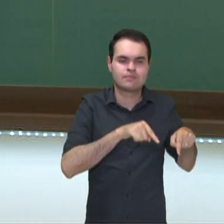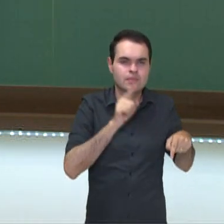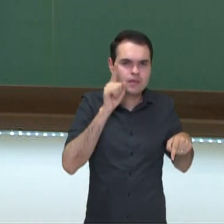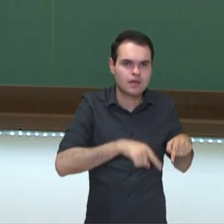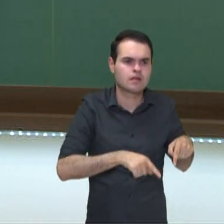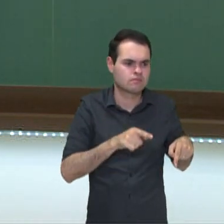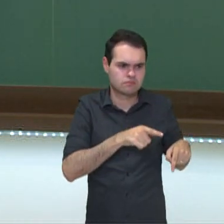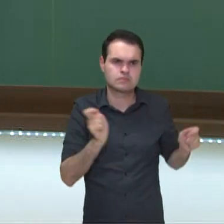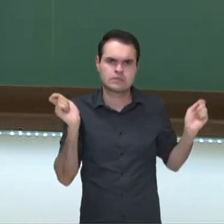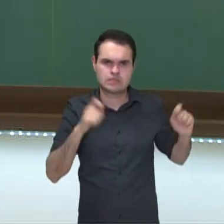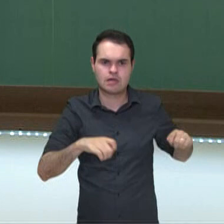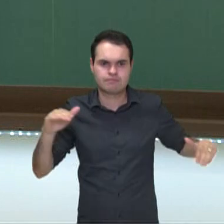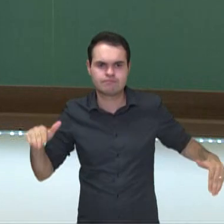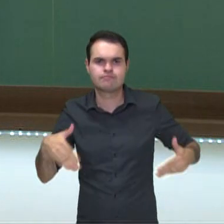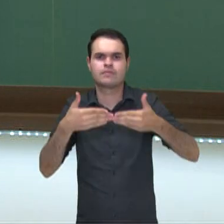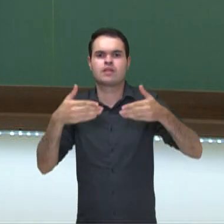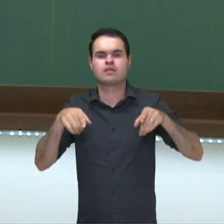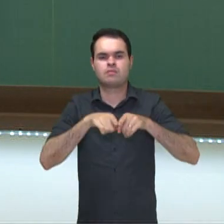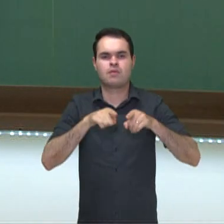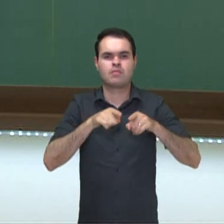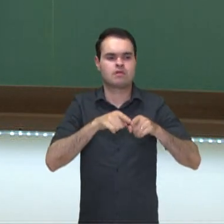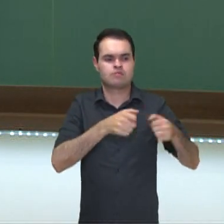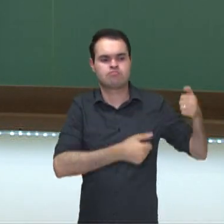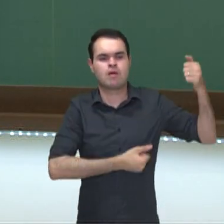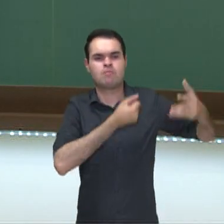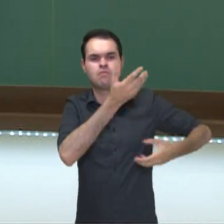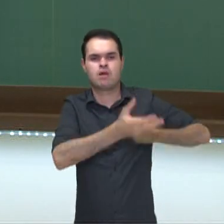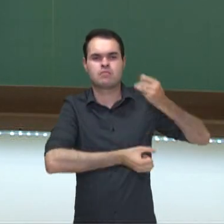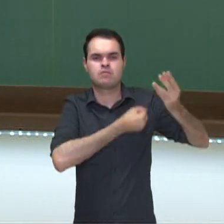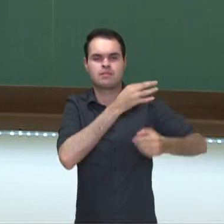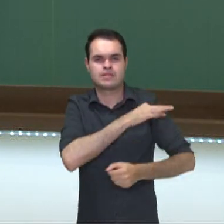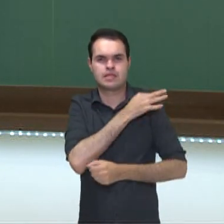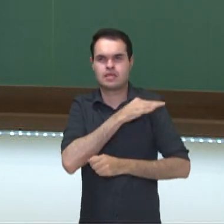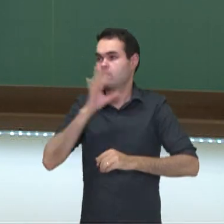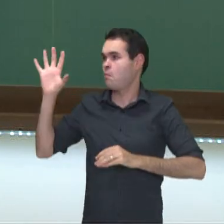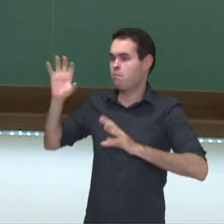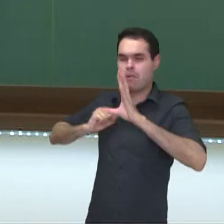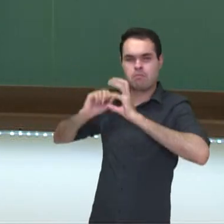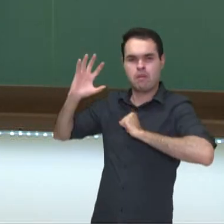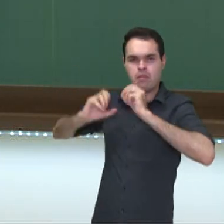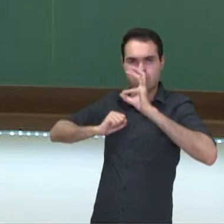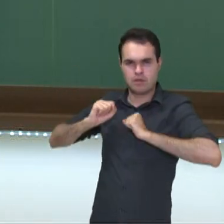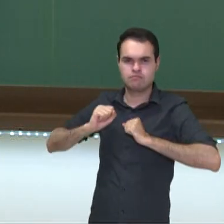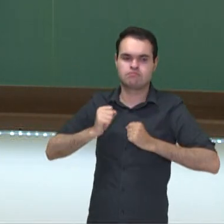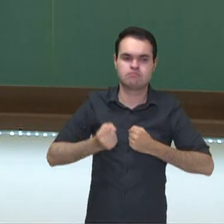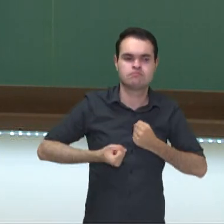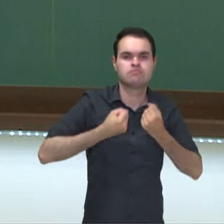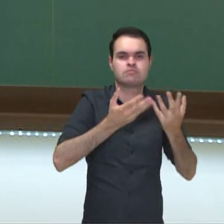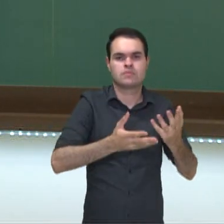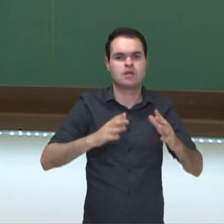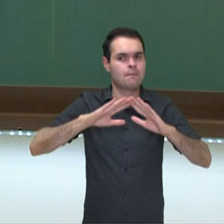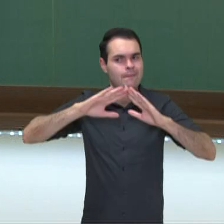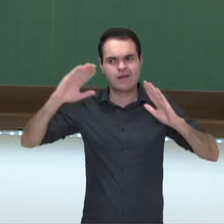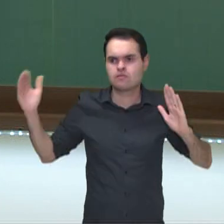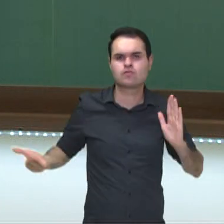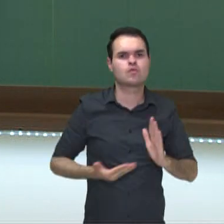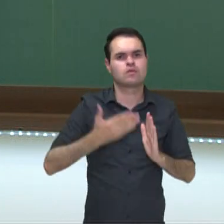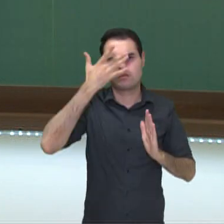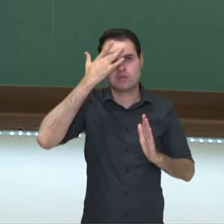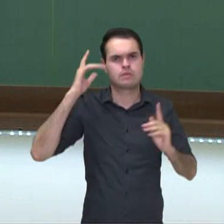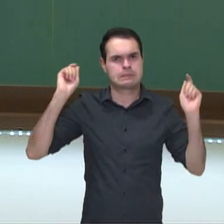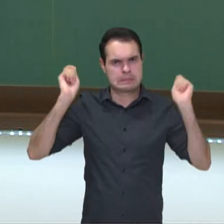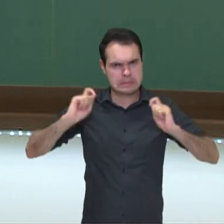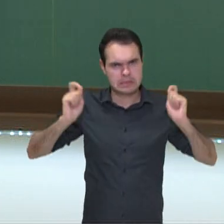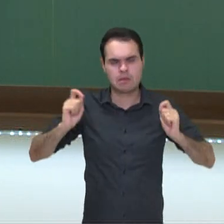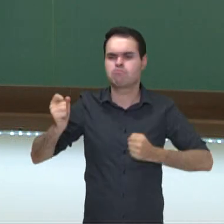sim desenvolver objetivamente aquelas técnicas ali. Então, para todas as pessoas é possível falar bem,